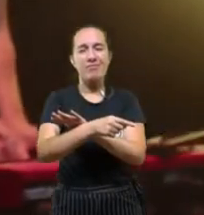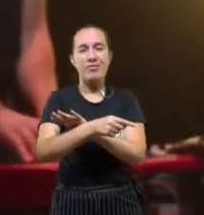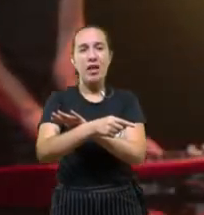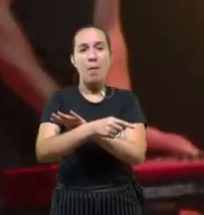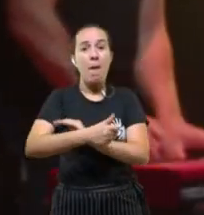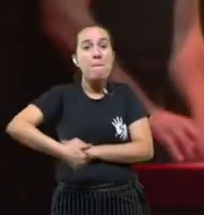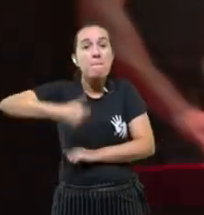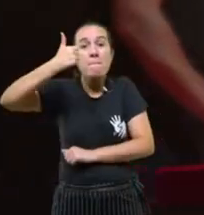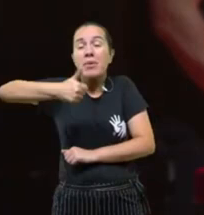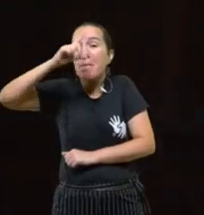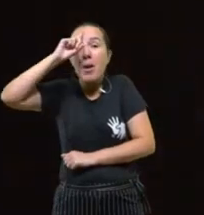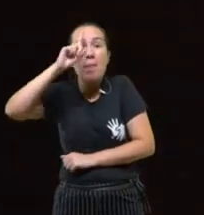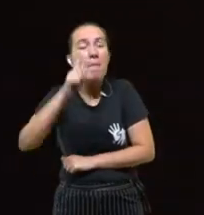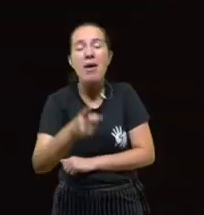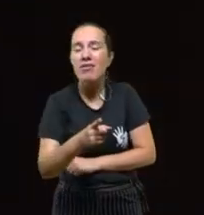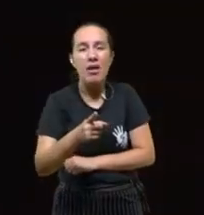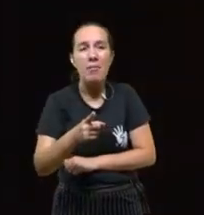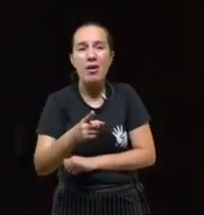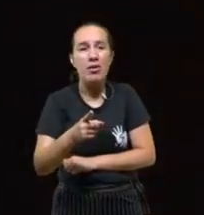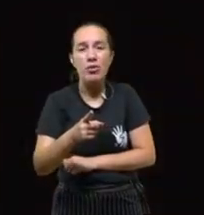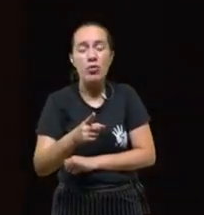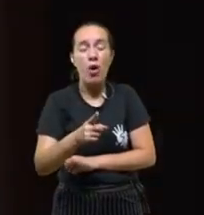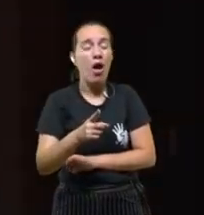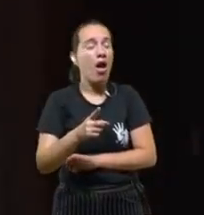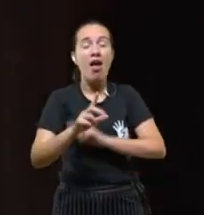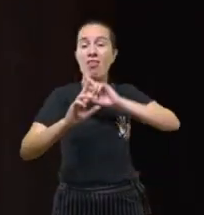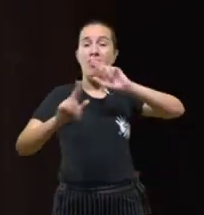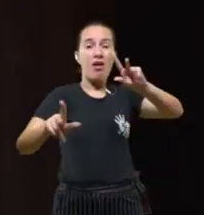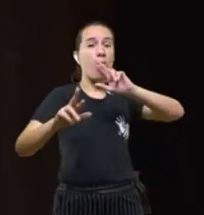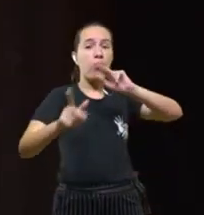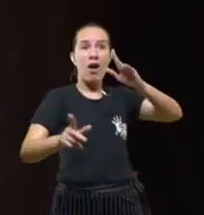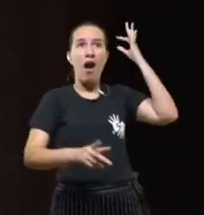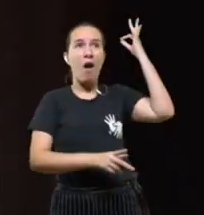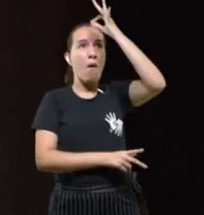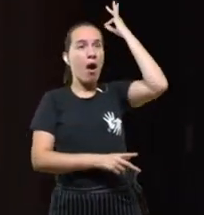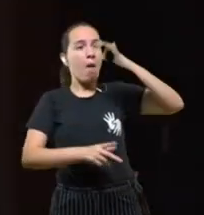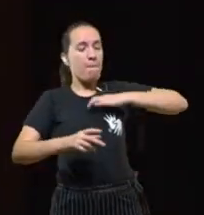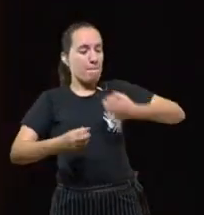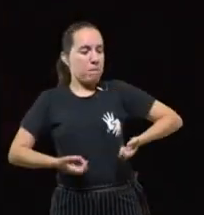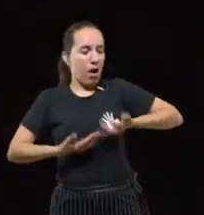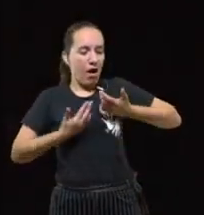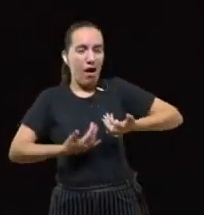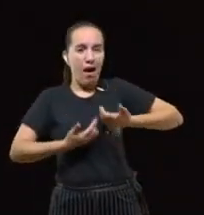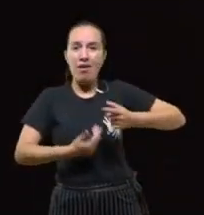o primeiro mandamento não é avivamento, o primeiro mandamento